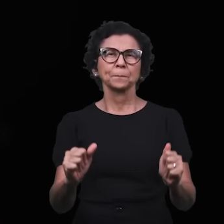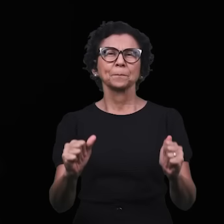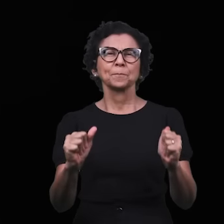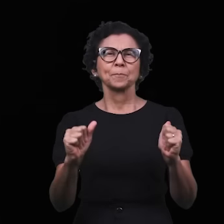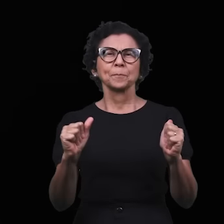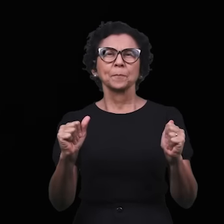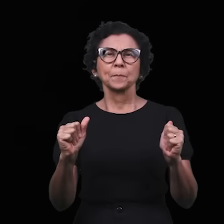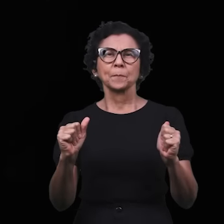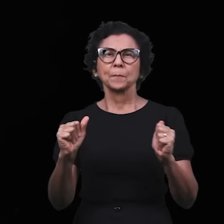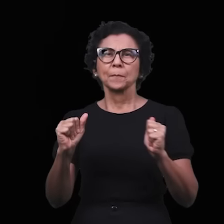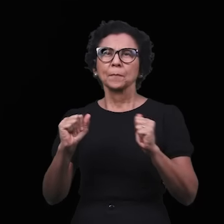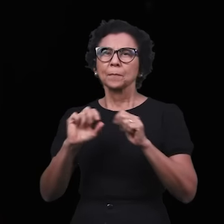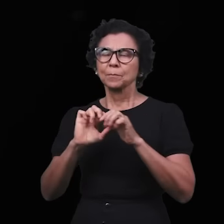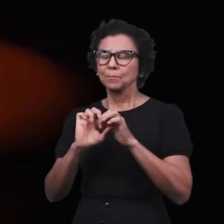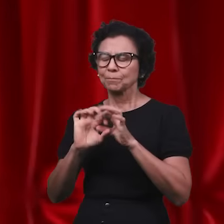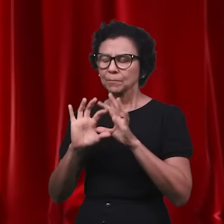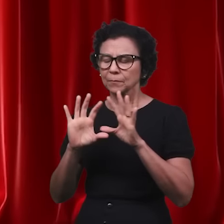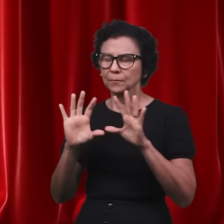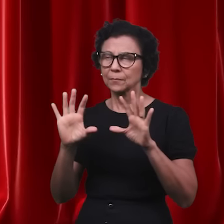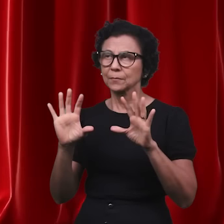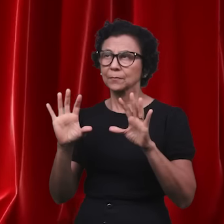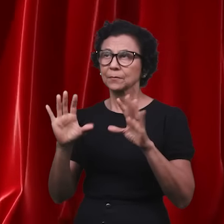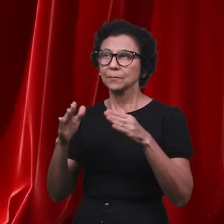em mim,